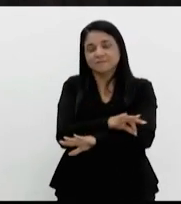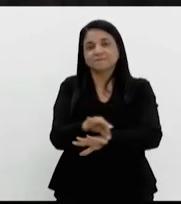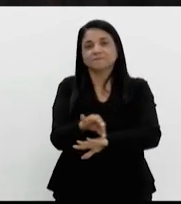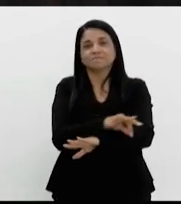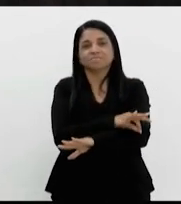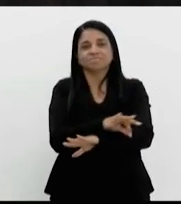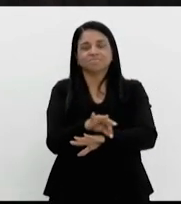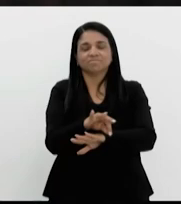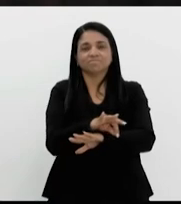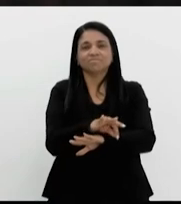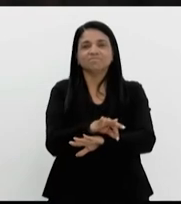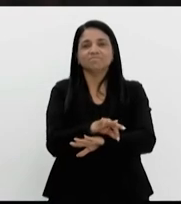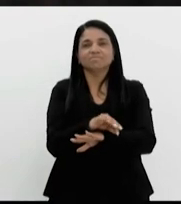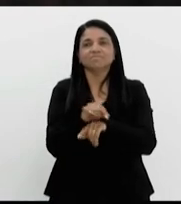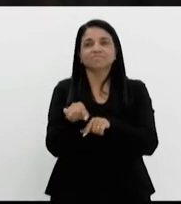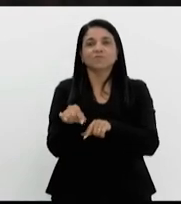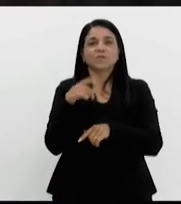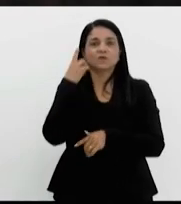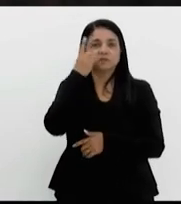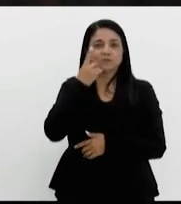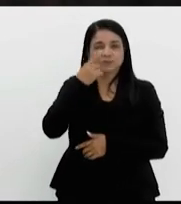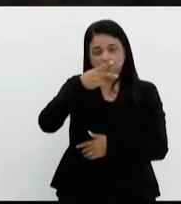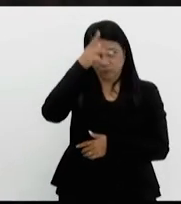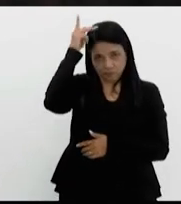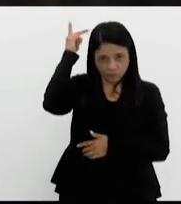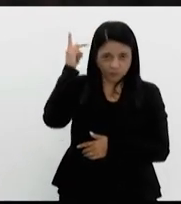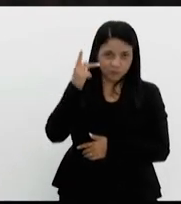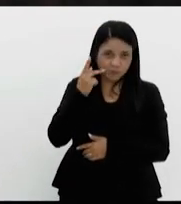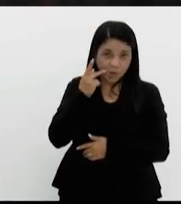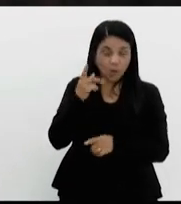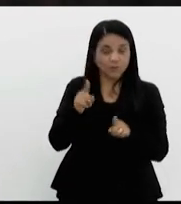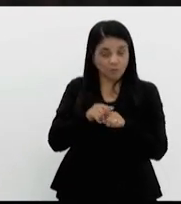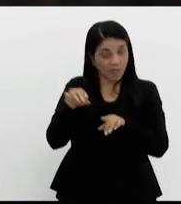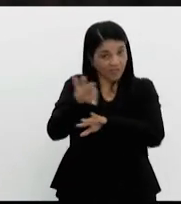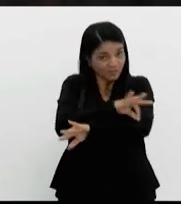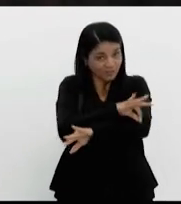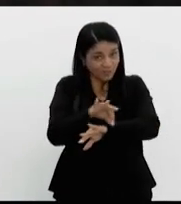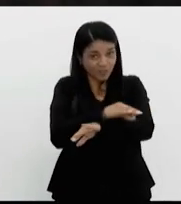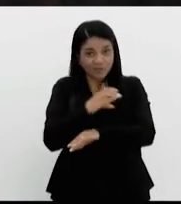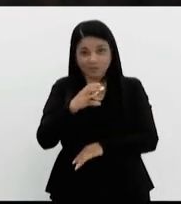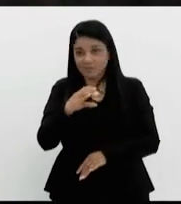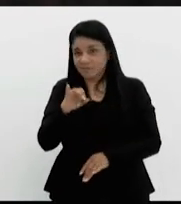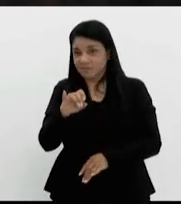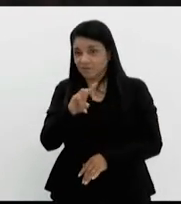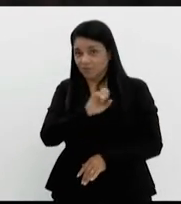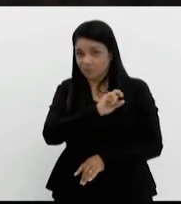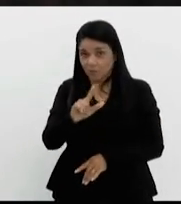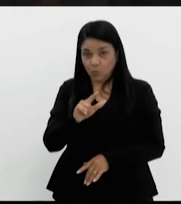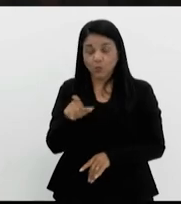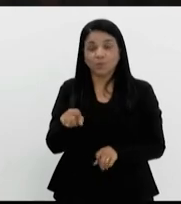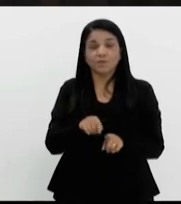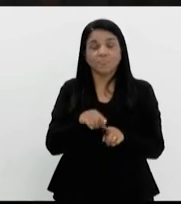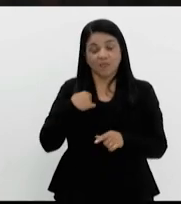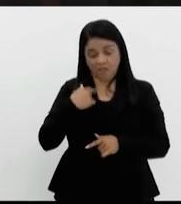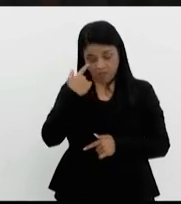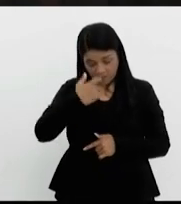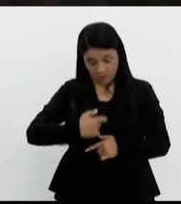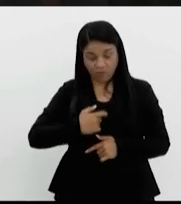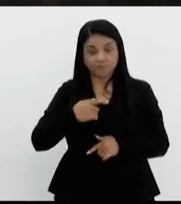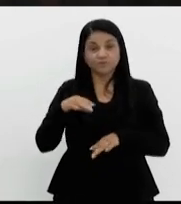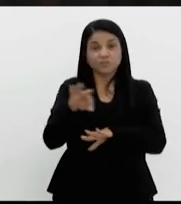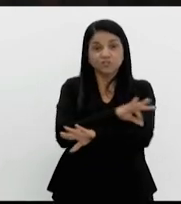em que o deputado Luiz Paulo, que é engenheiro civil, nosso colega aqui, e eu, que sou engenheiro mecânico,